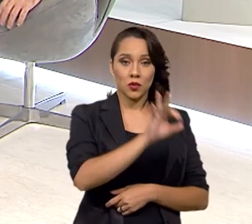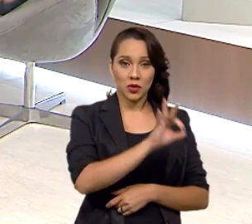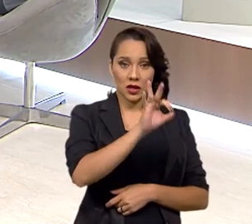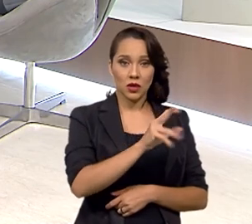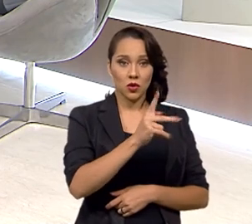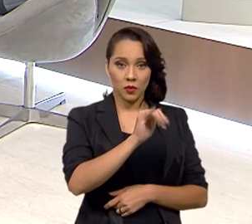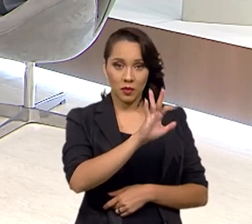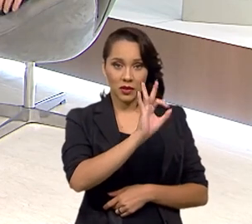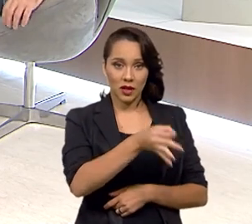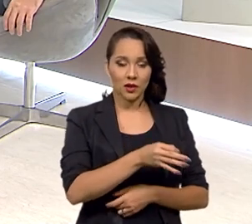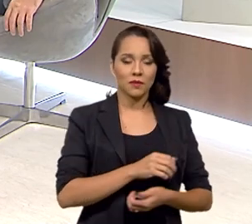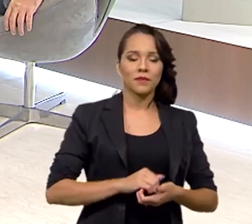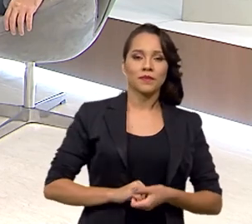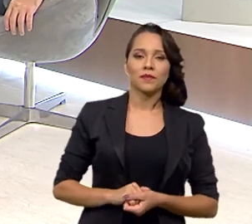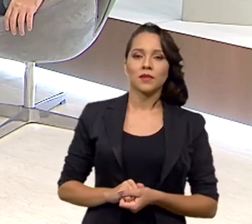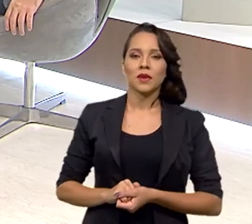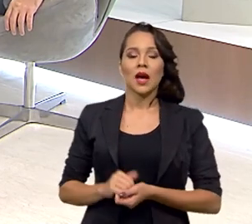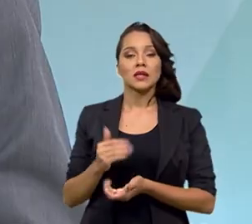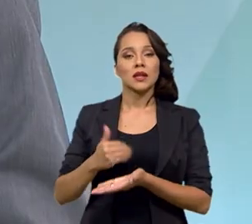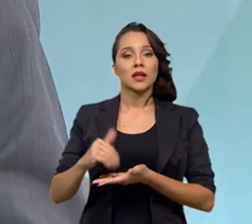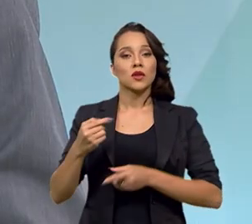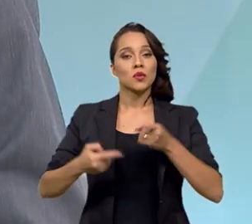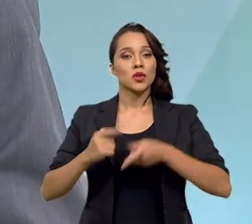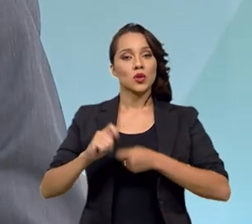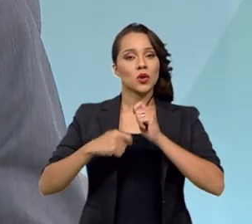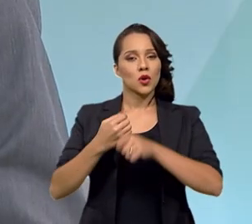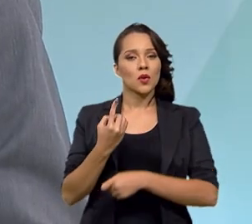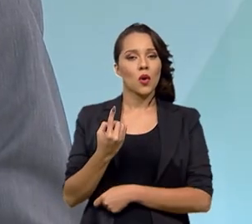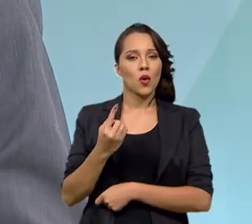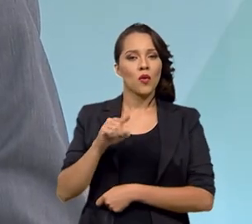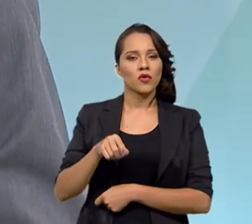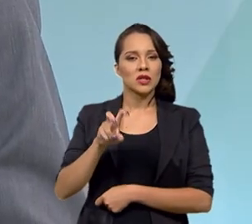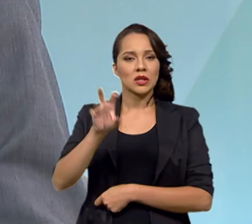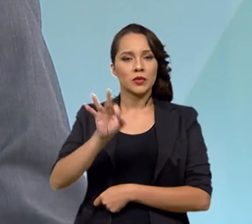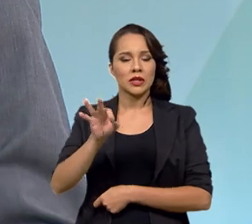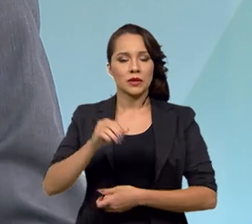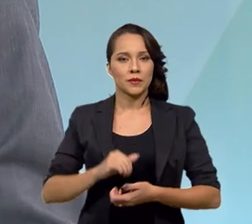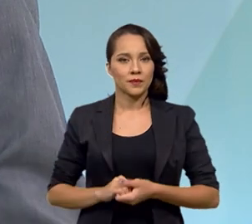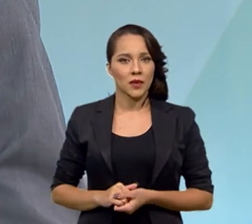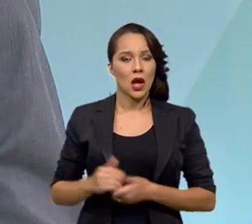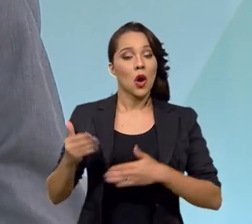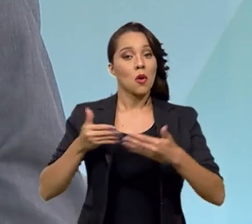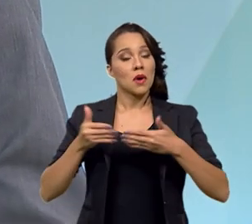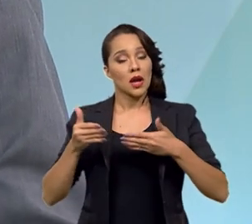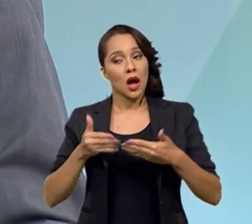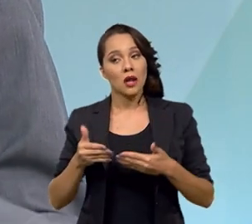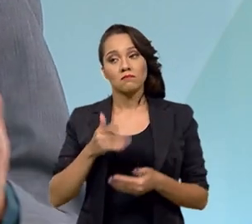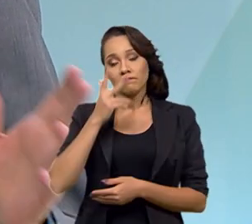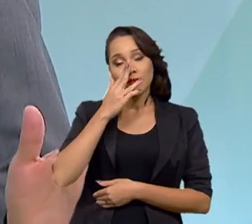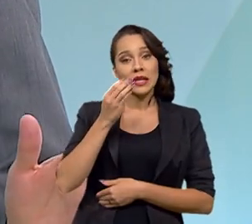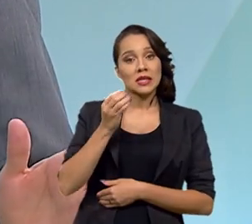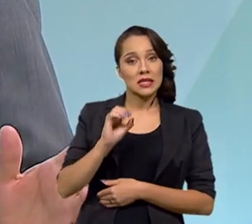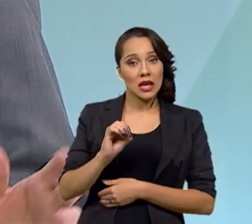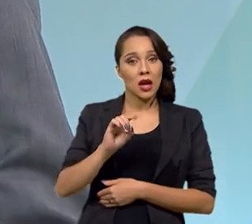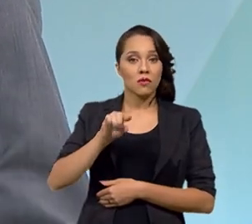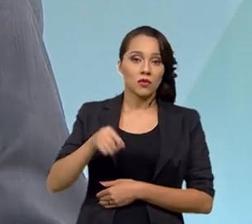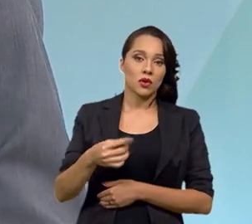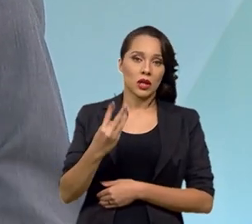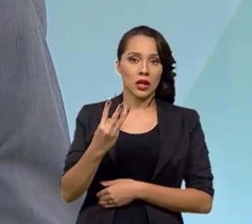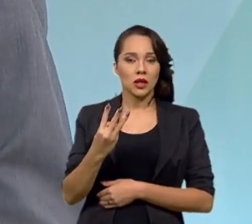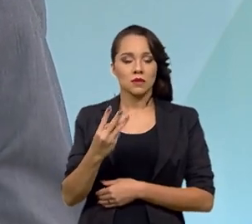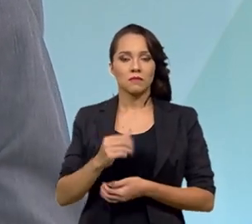PIB é isso a previsão da secretaria de política econômica é um e-mail por cento o mercado tá prevendo 03